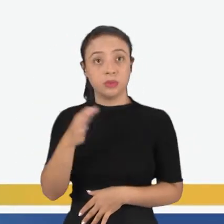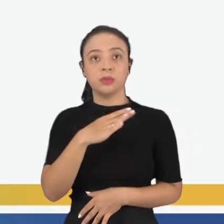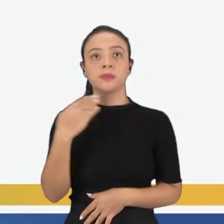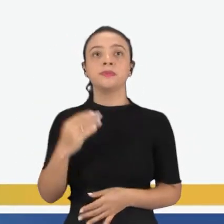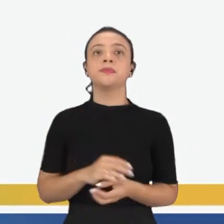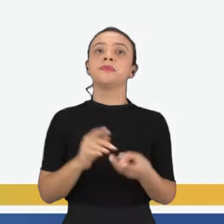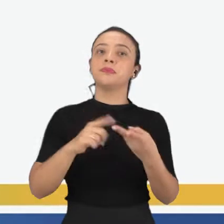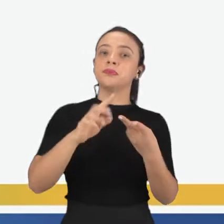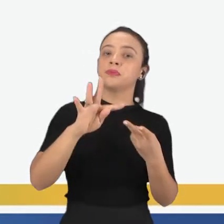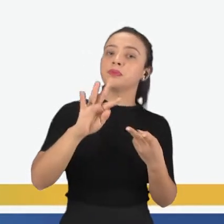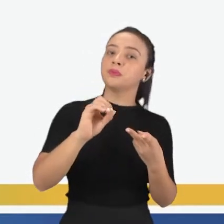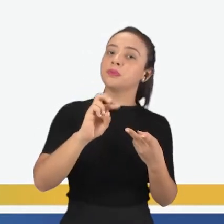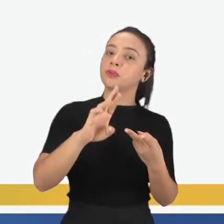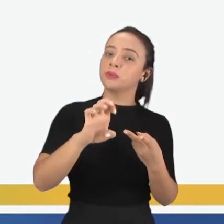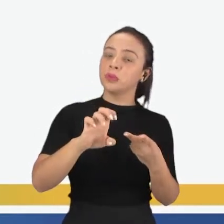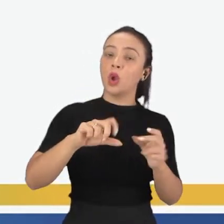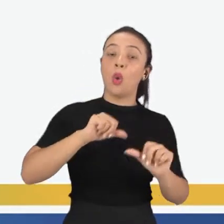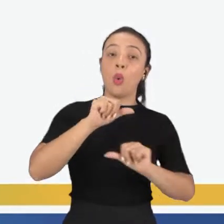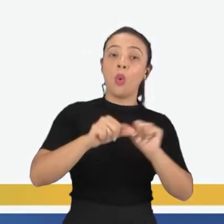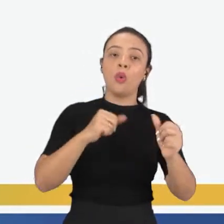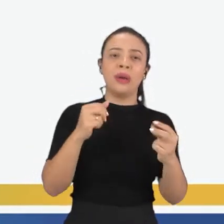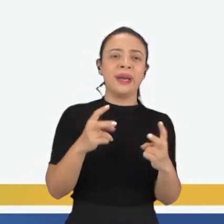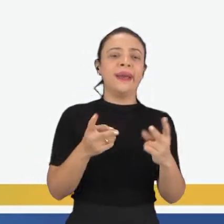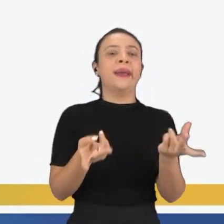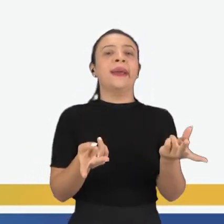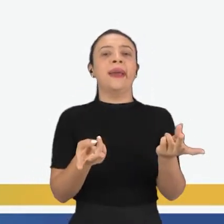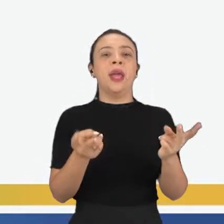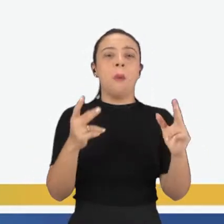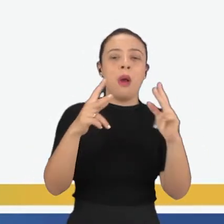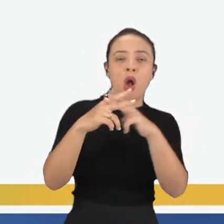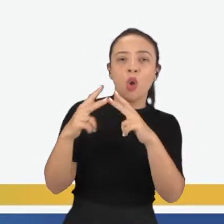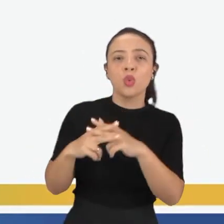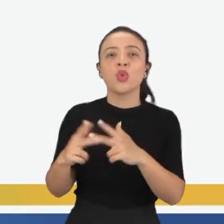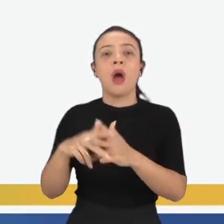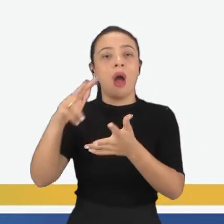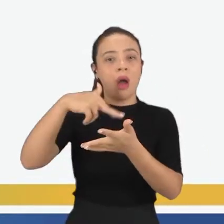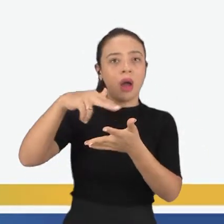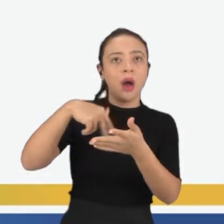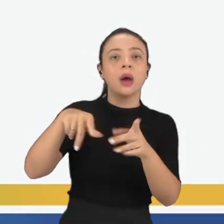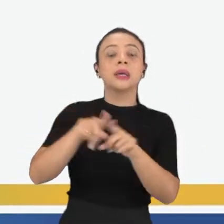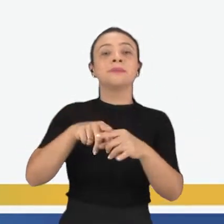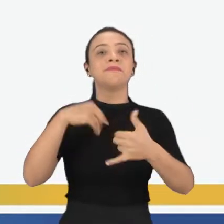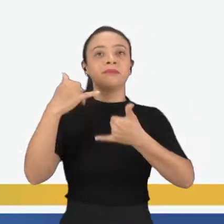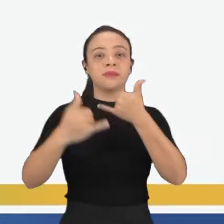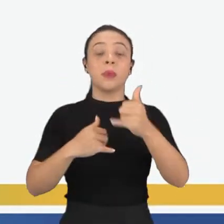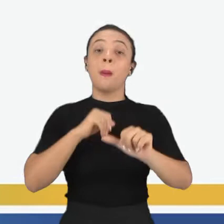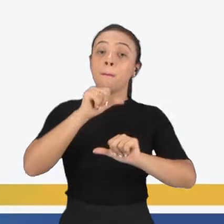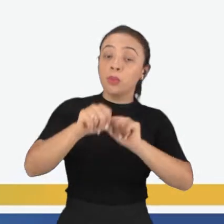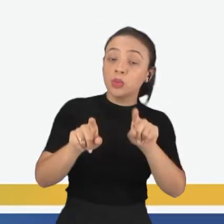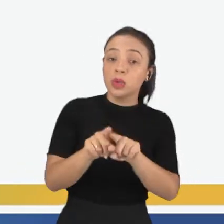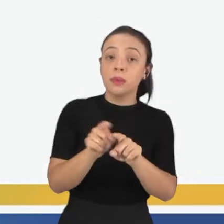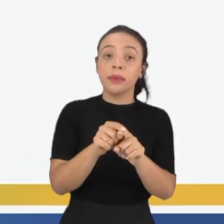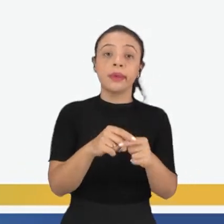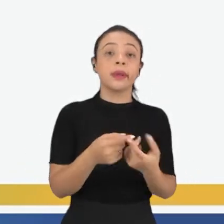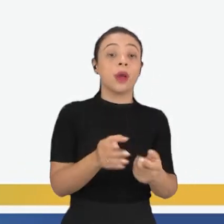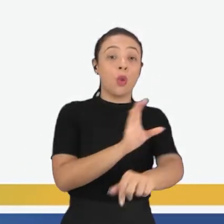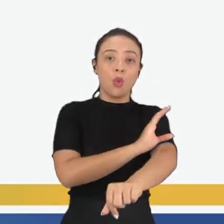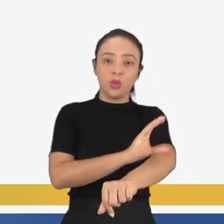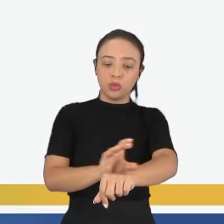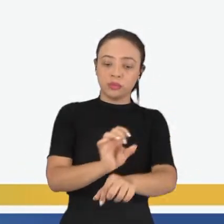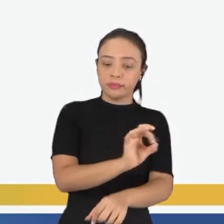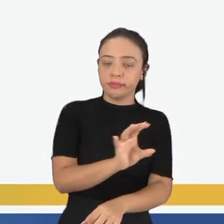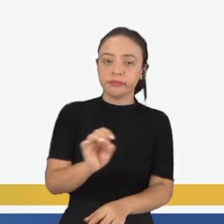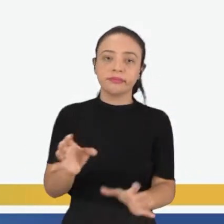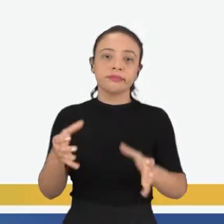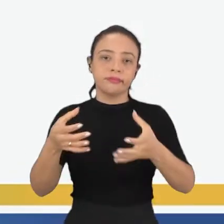ritual que une dança, religião, luta e brincadeira. E ele pode variar de acordo com a cultura de cada povo, mas é